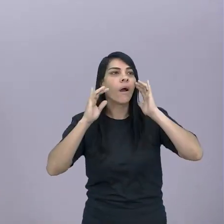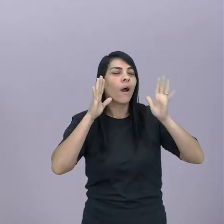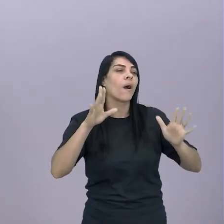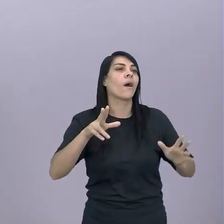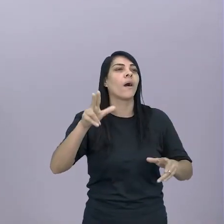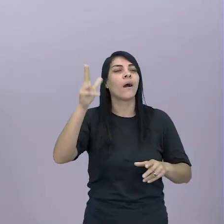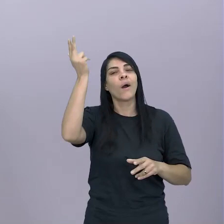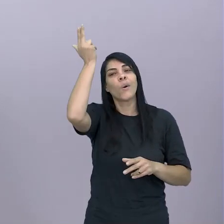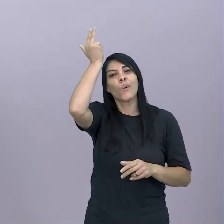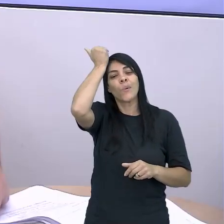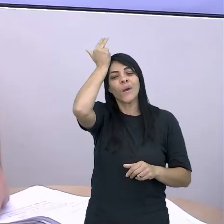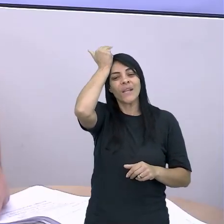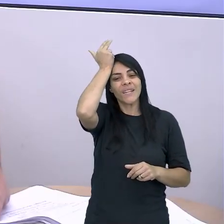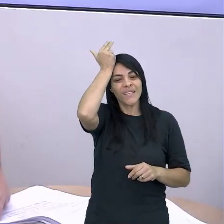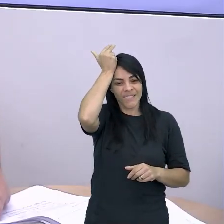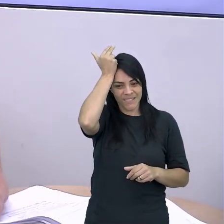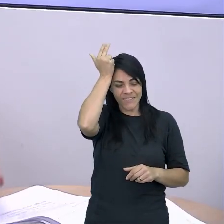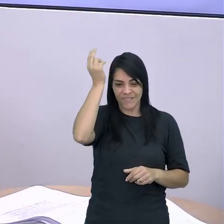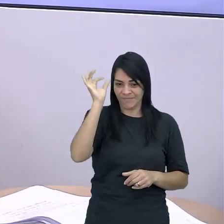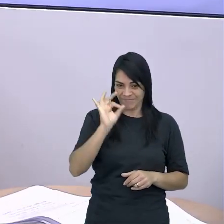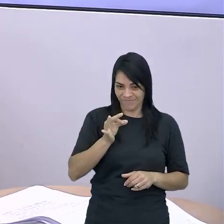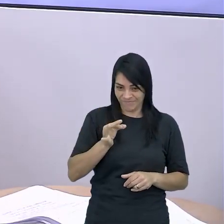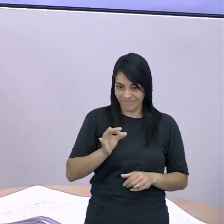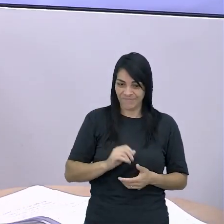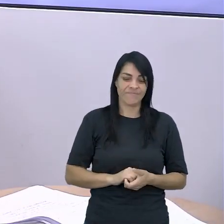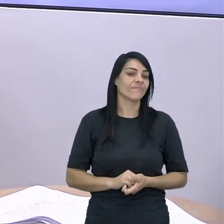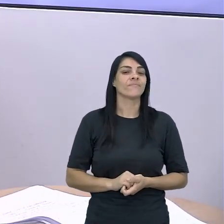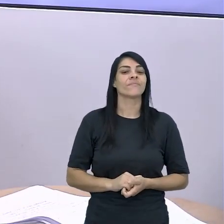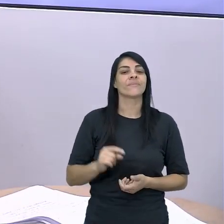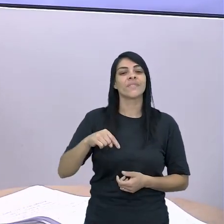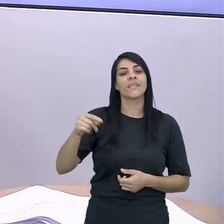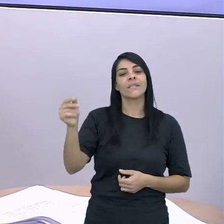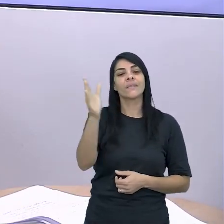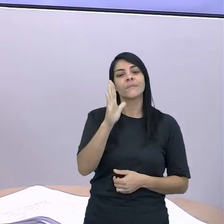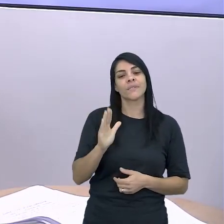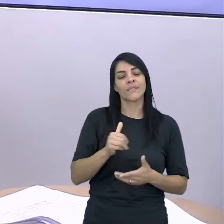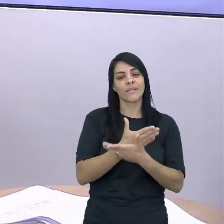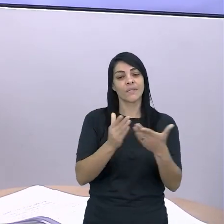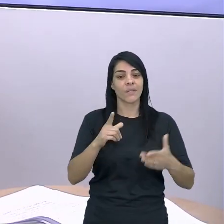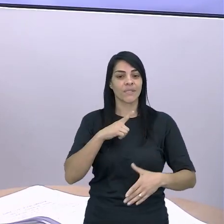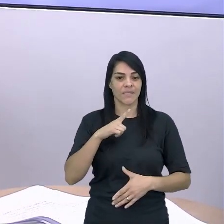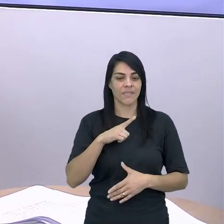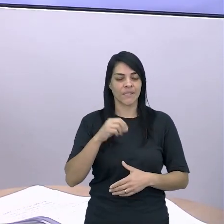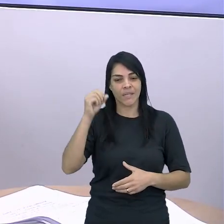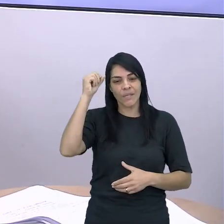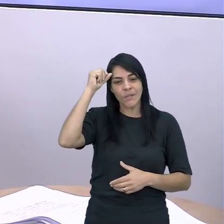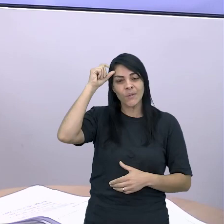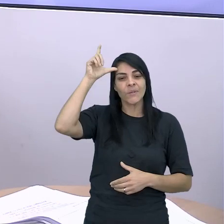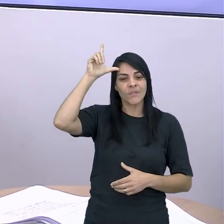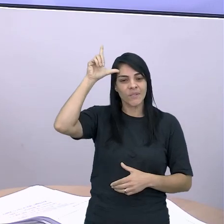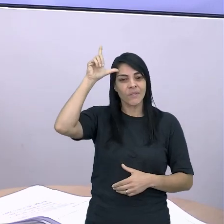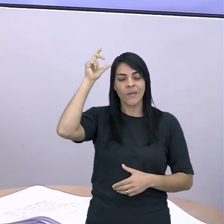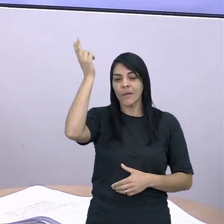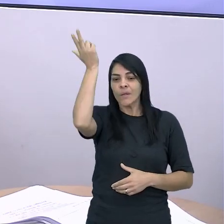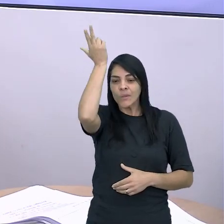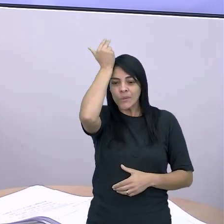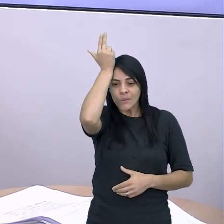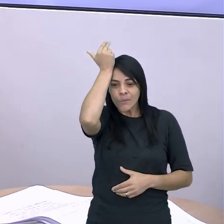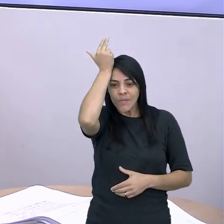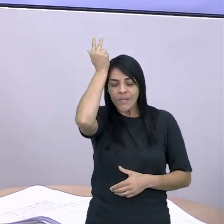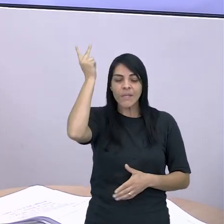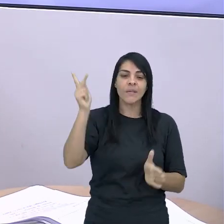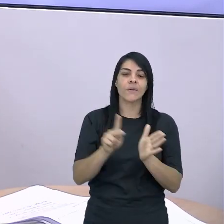coelhinho, com certeza. Coelhinho. Então, aqui no Brasil, a gente tem, né, essa cultura do coelhinho da